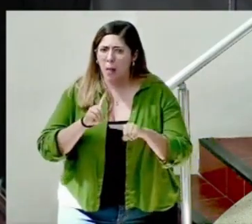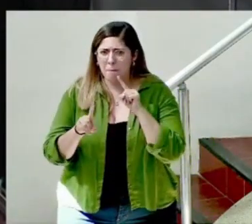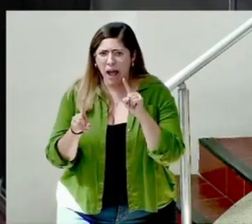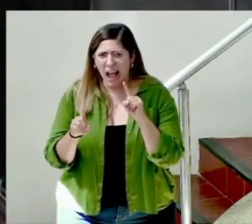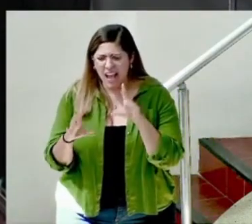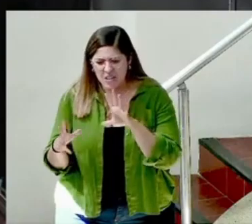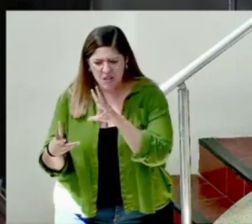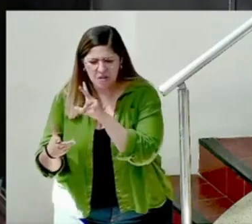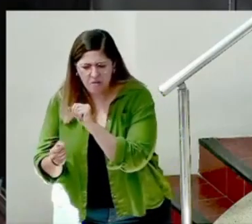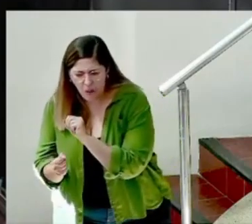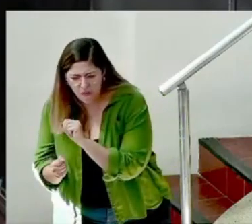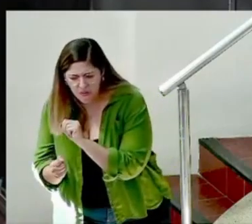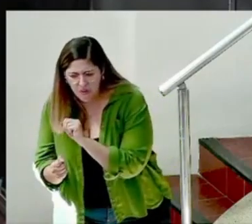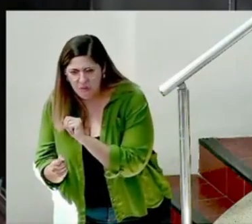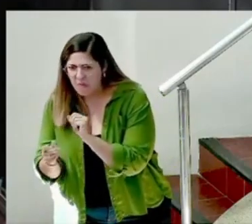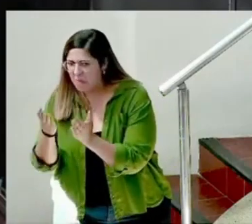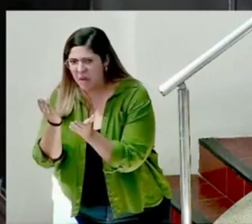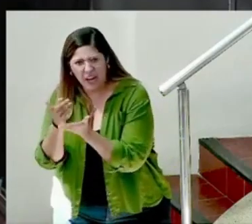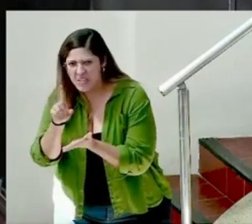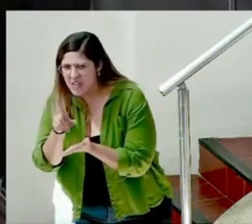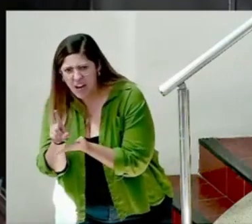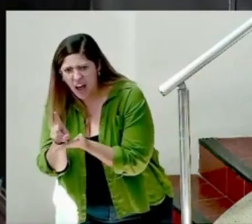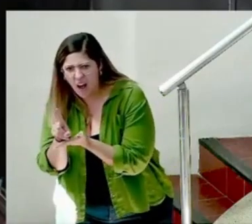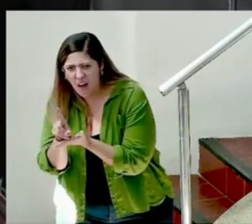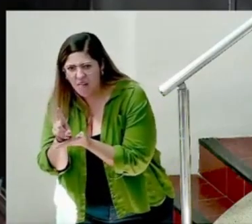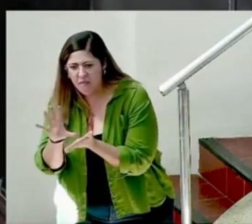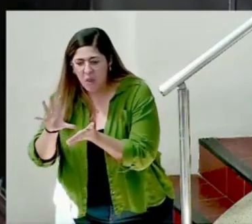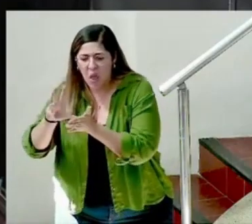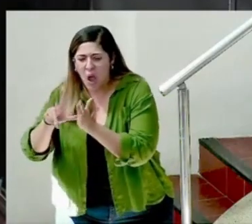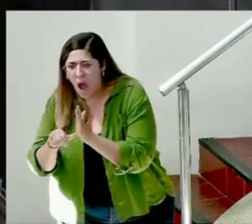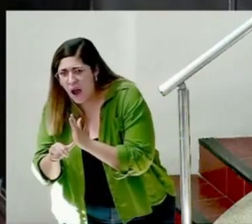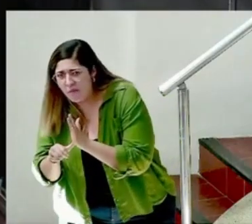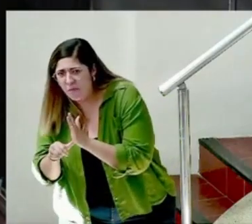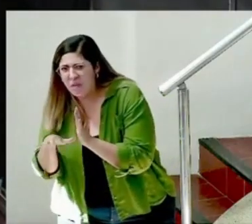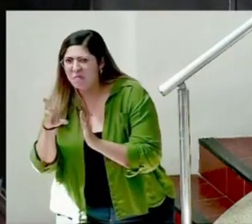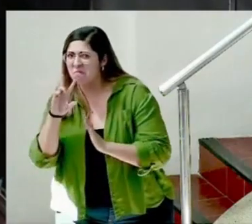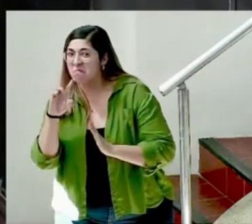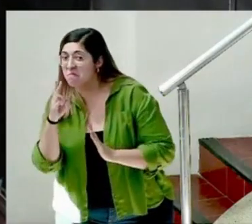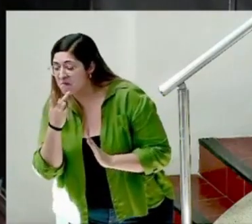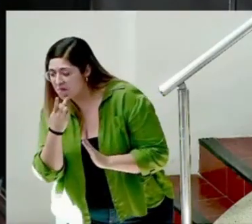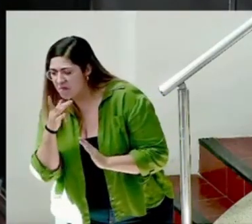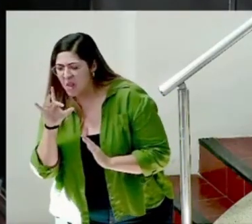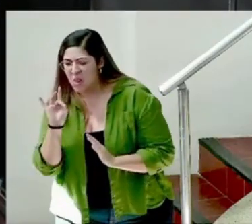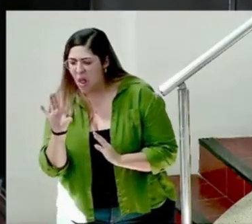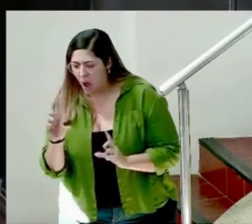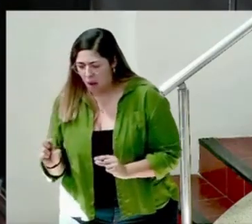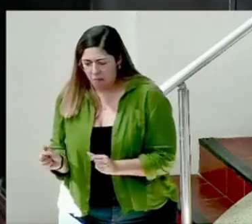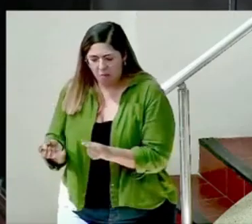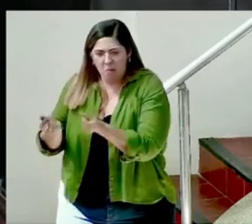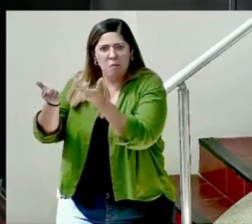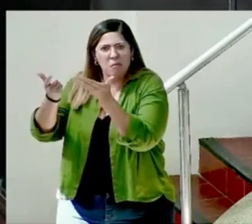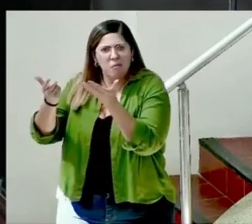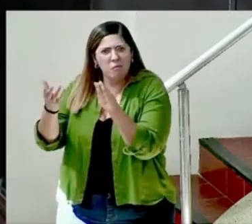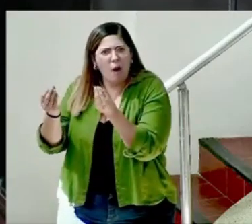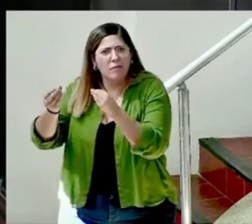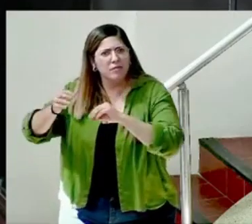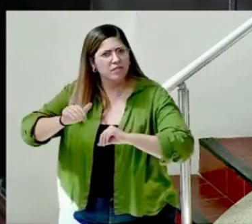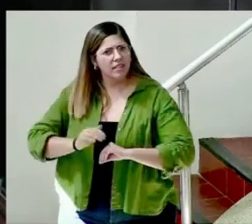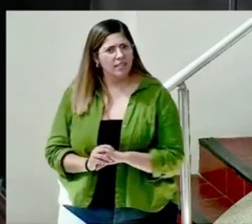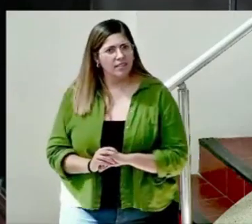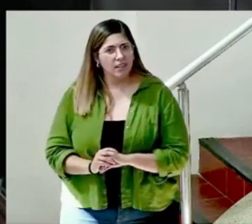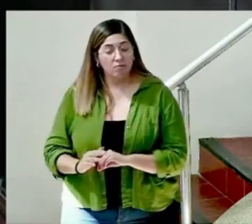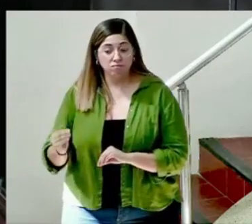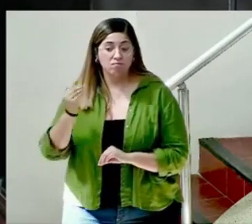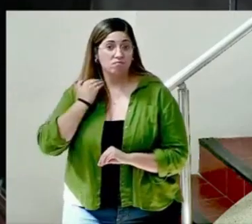o ateu, aquele trapaceiro só faz enriquecer. E a sua